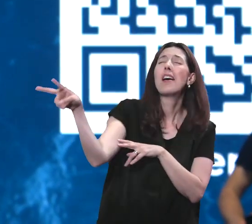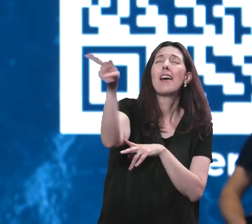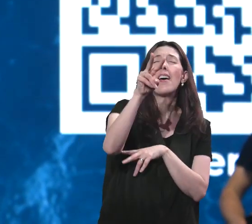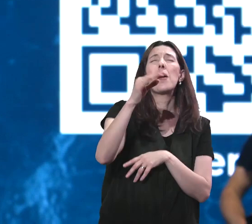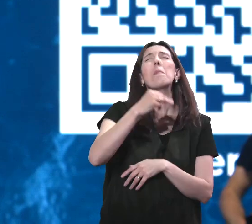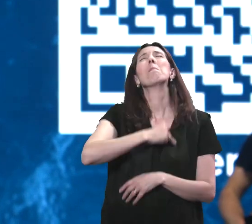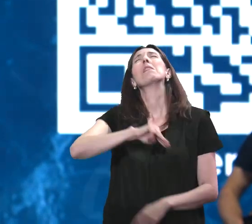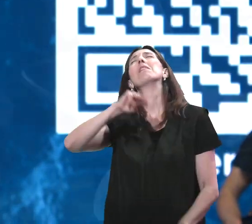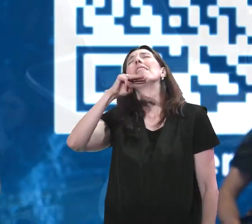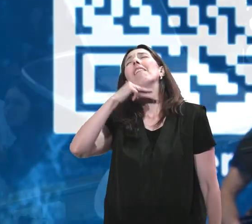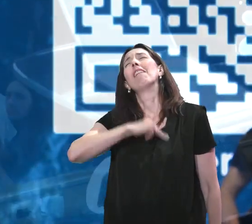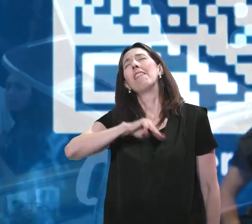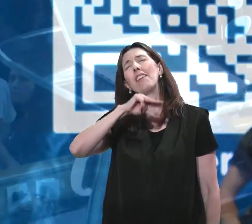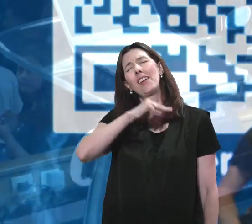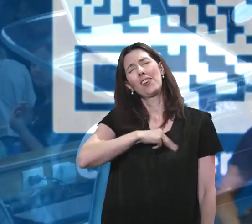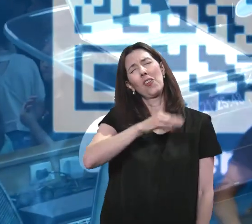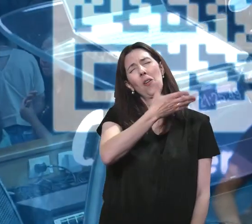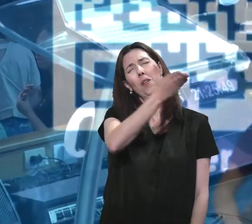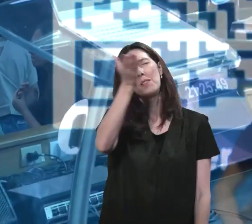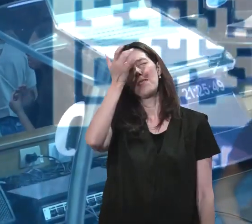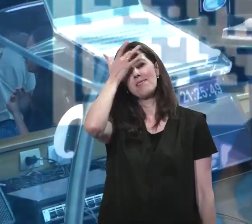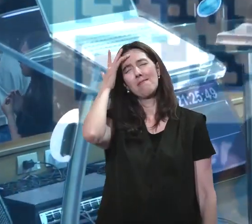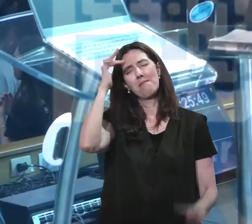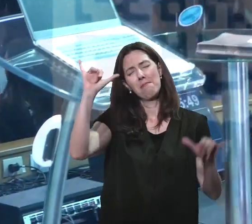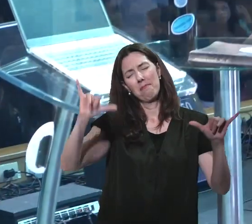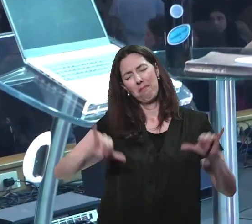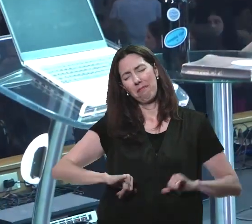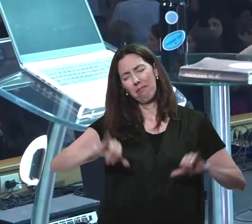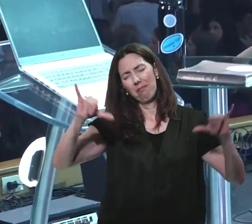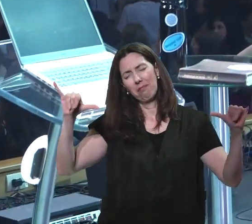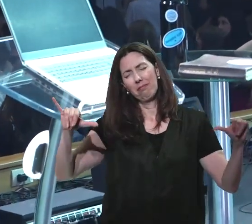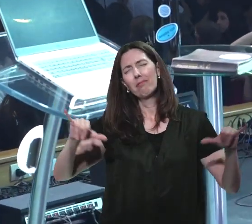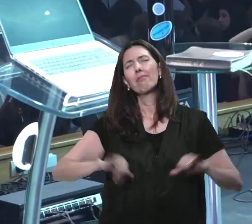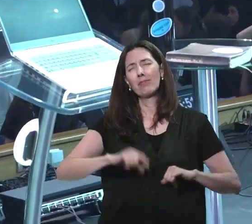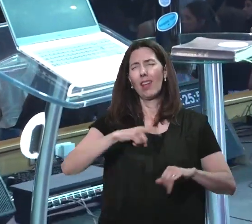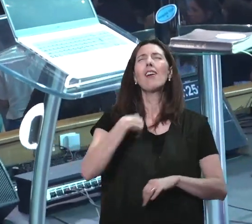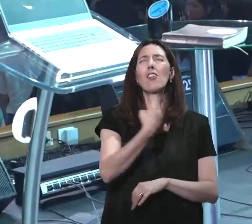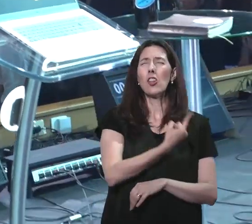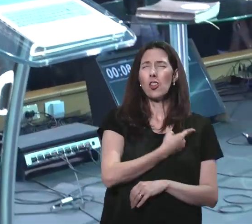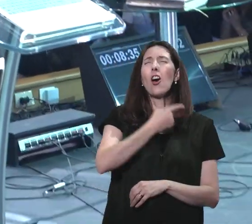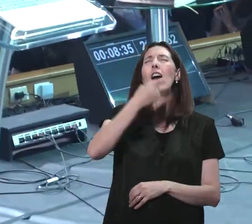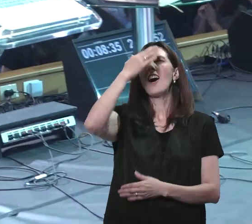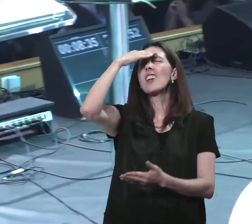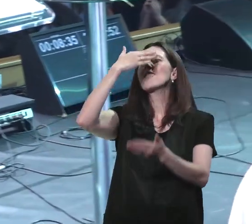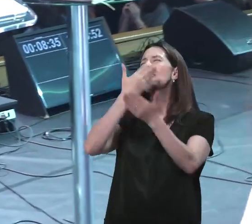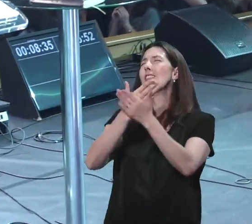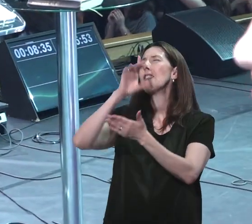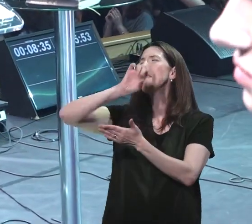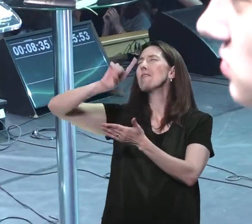Tem misericórdia, Jesus. Nós cremos no seu rio de vida.